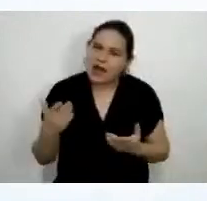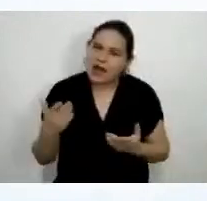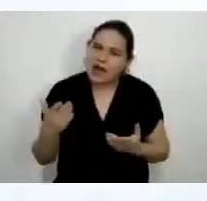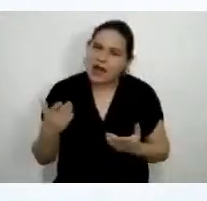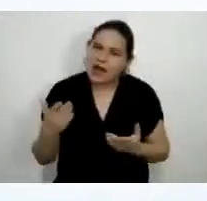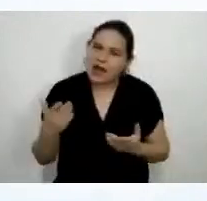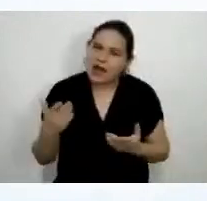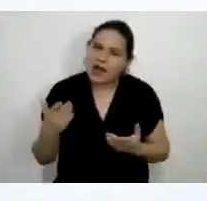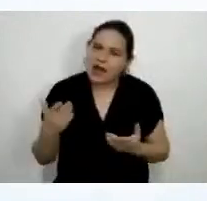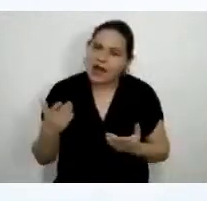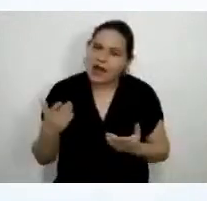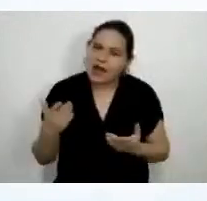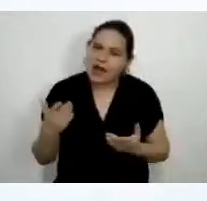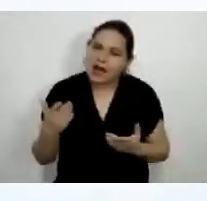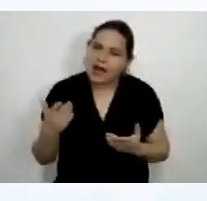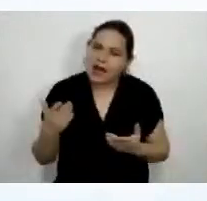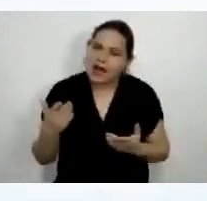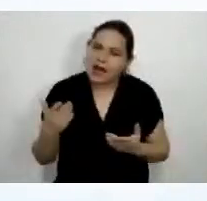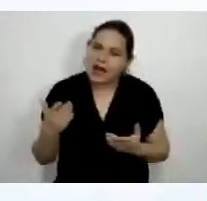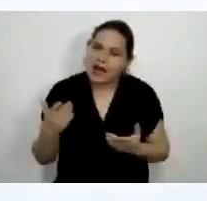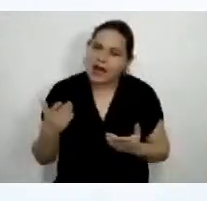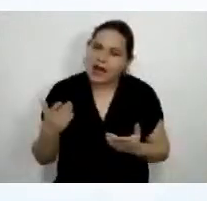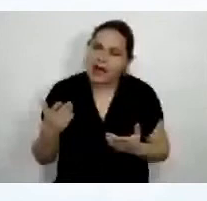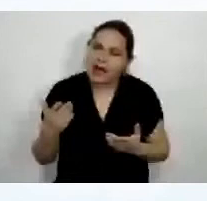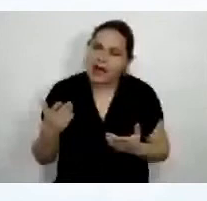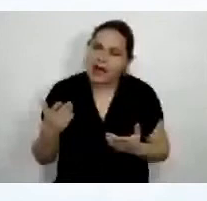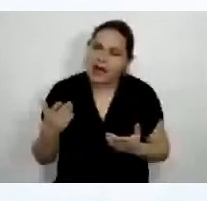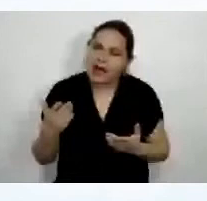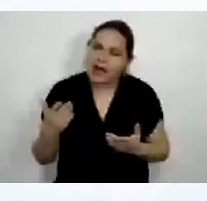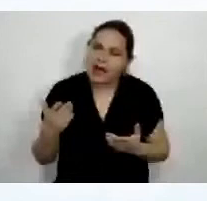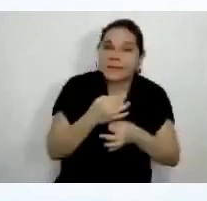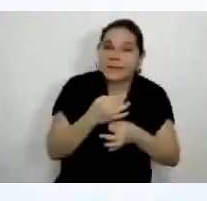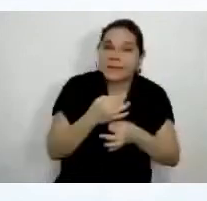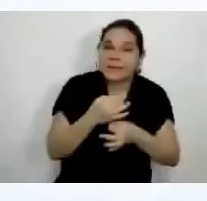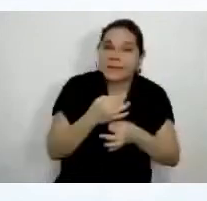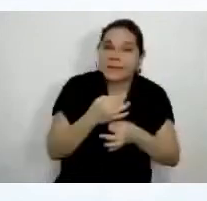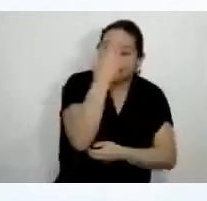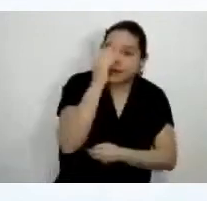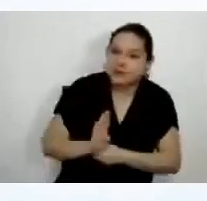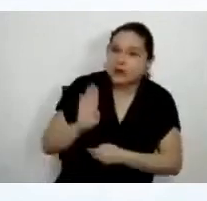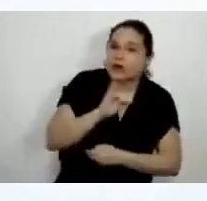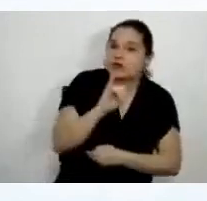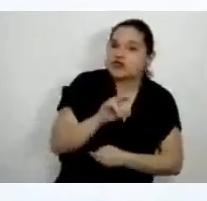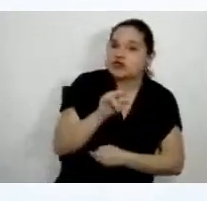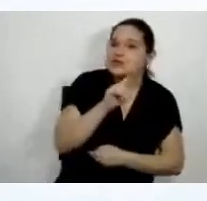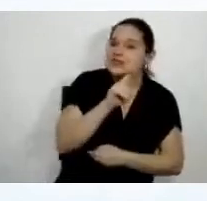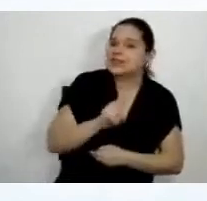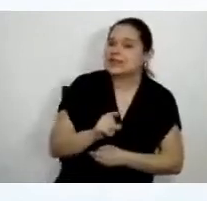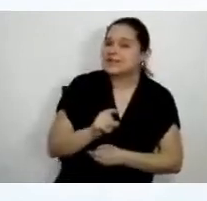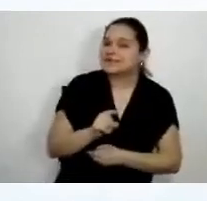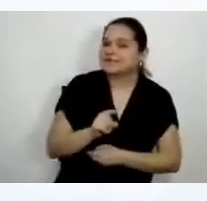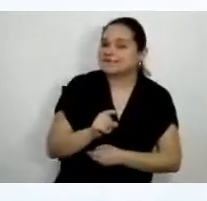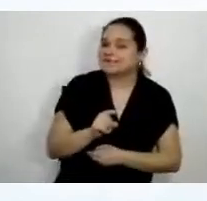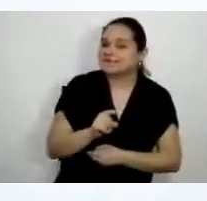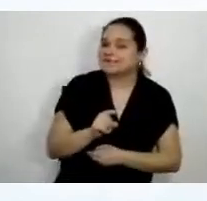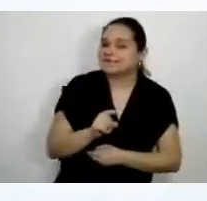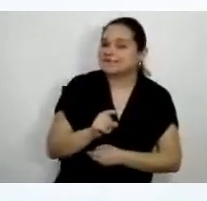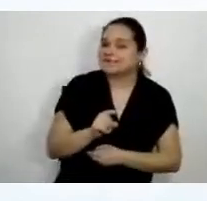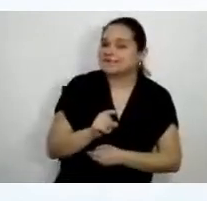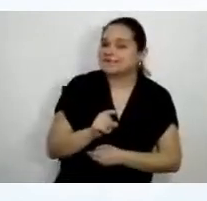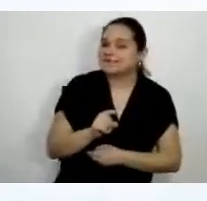Coisas que vêm muito provavelmente dessa liberdade da rede social. Né? Na rede social você pode dizer o que